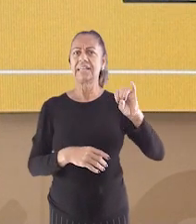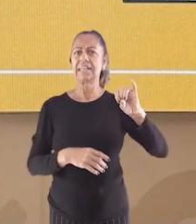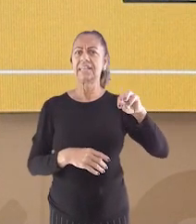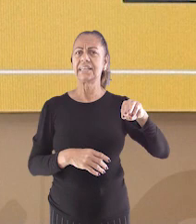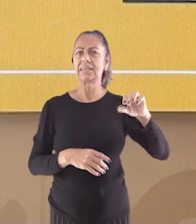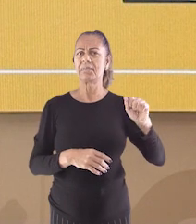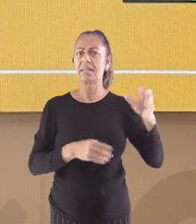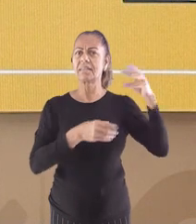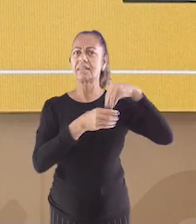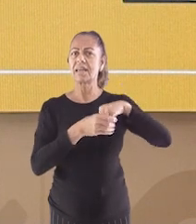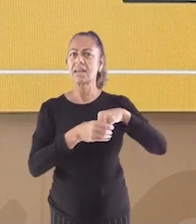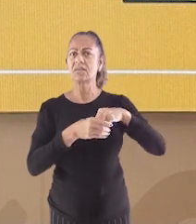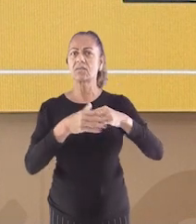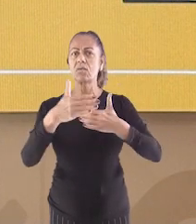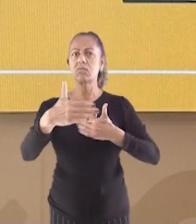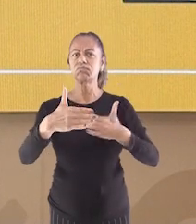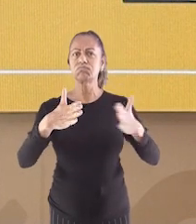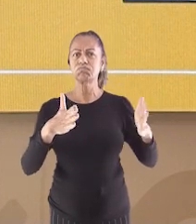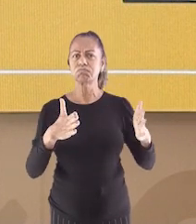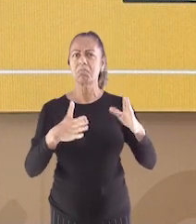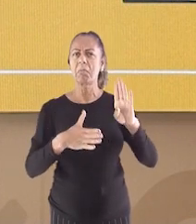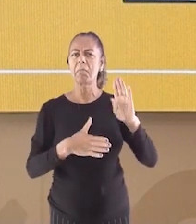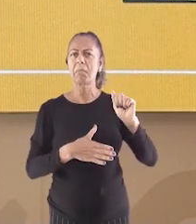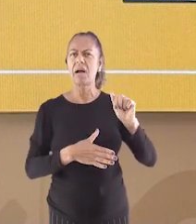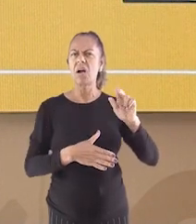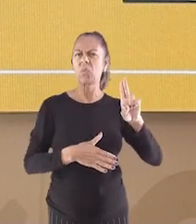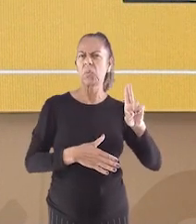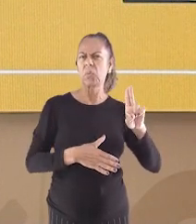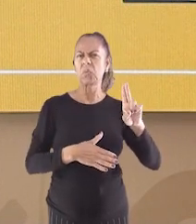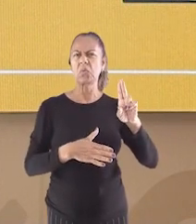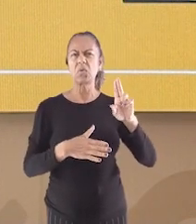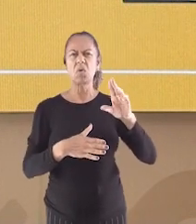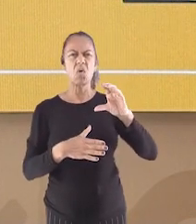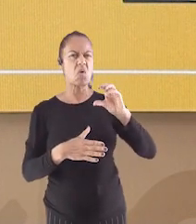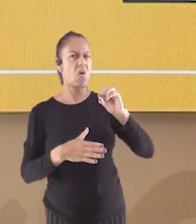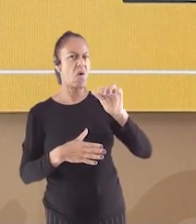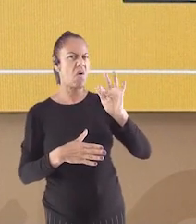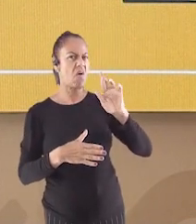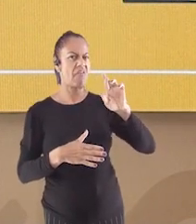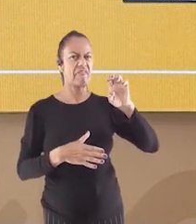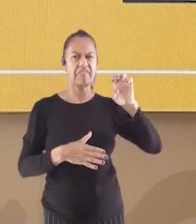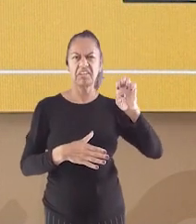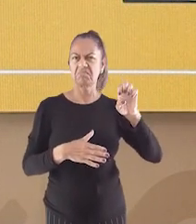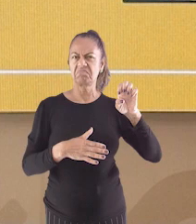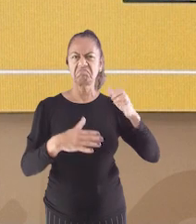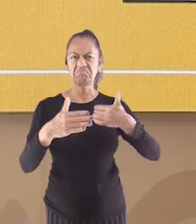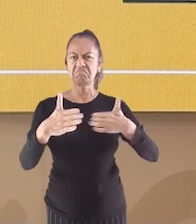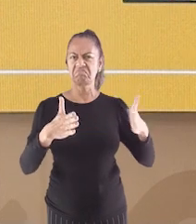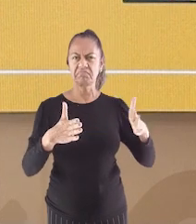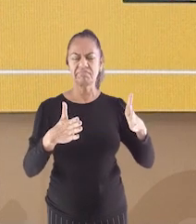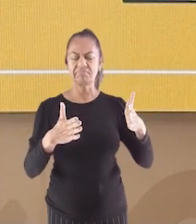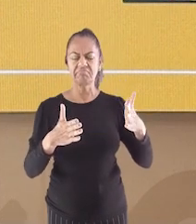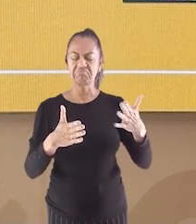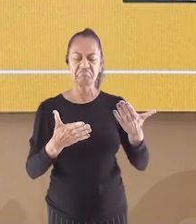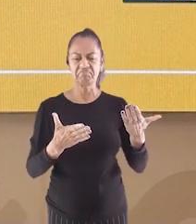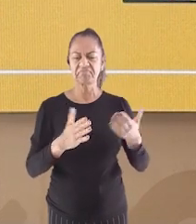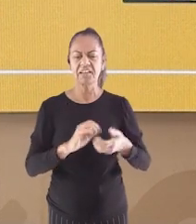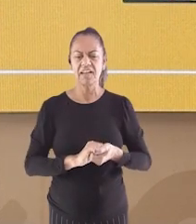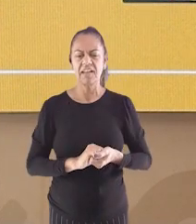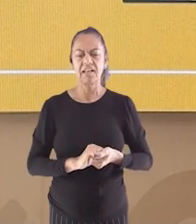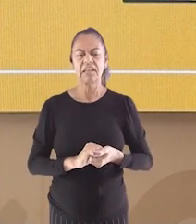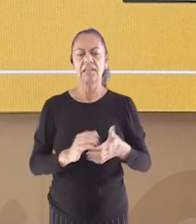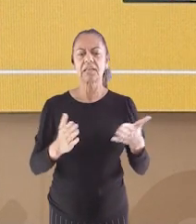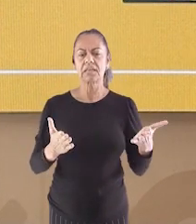trouxe a lima dentro de uma espécie de baú. Uma espécie de cofre, não sei. E